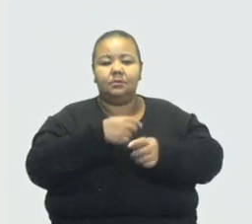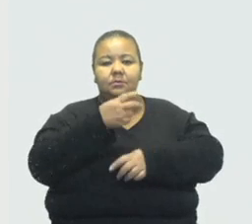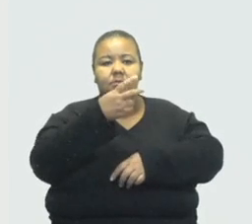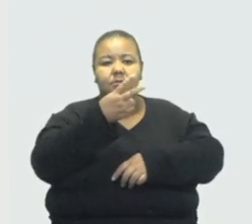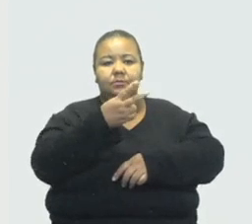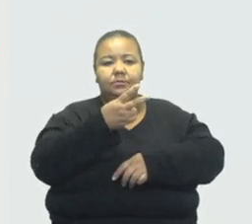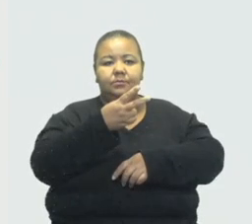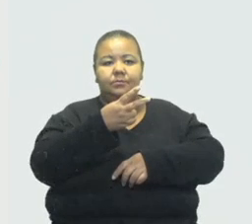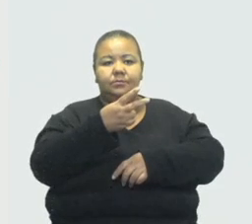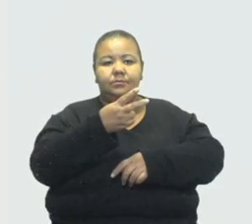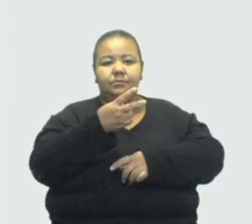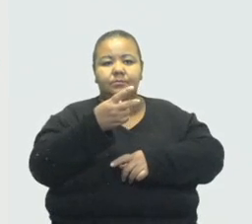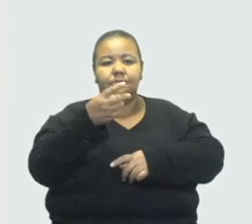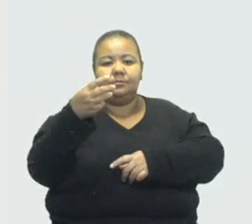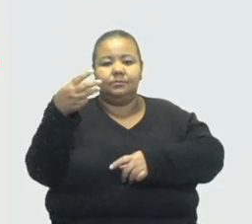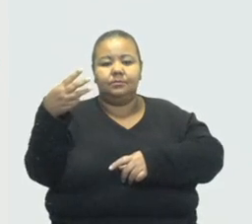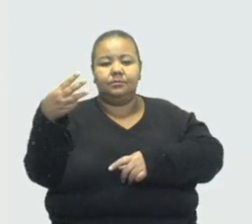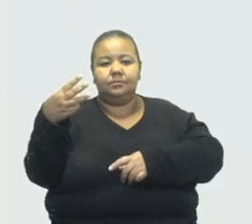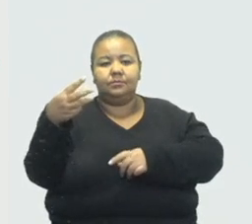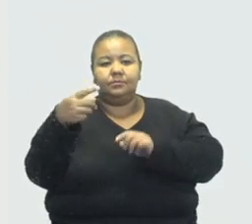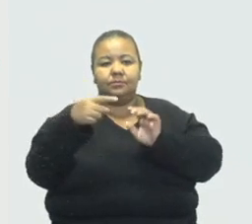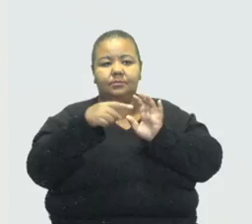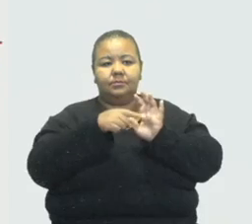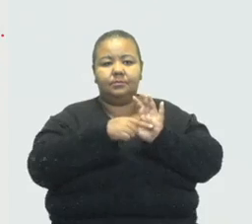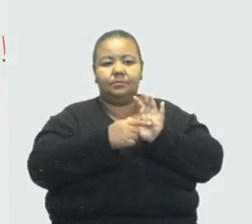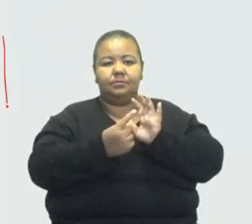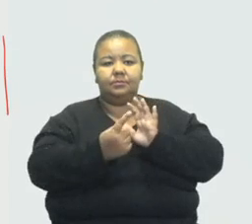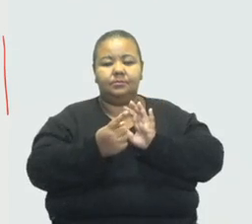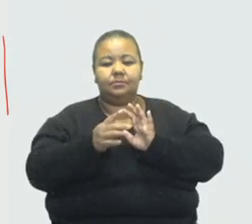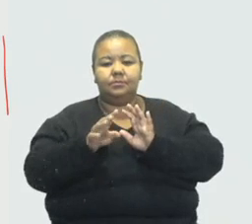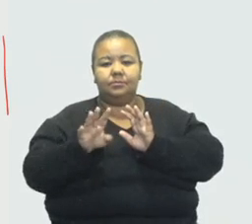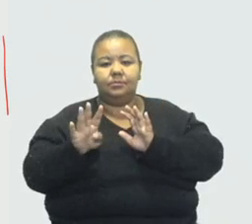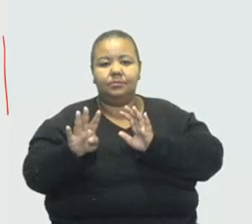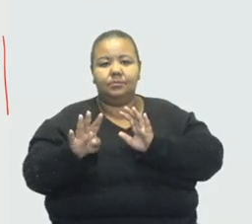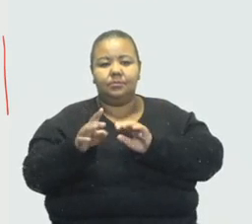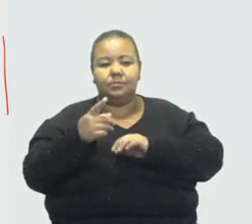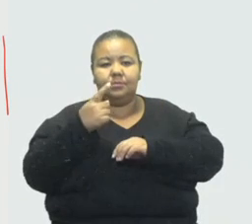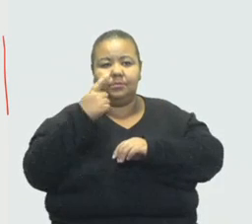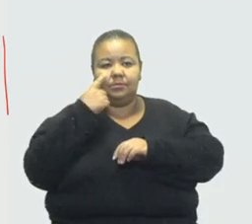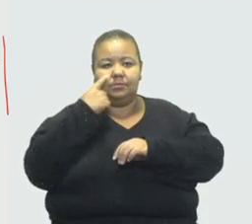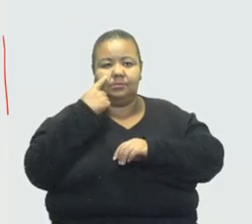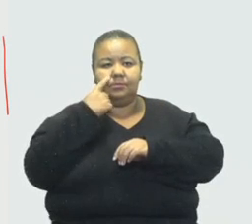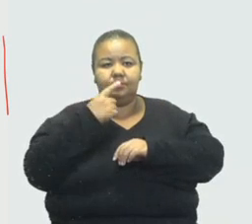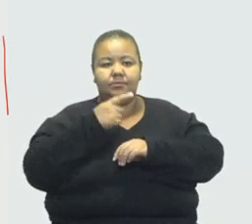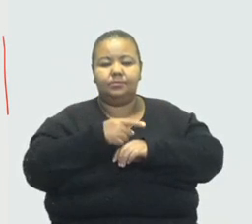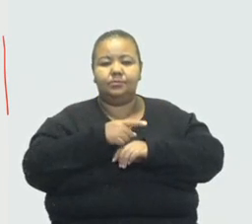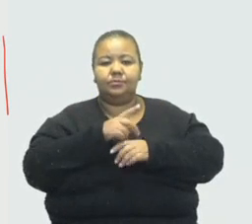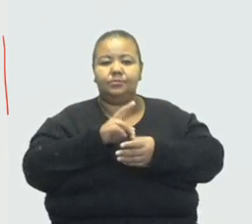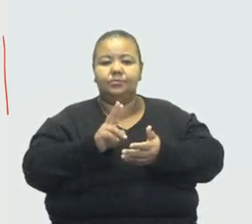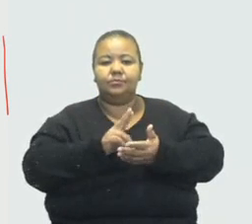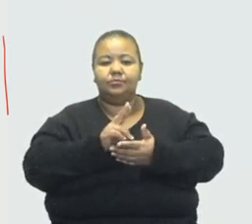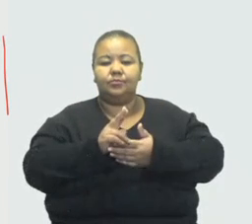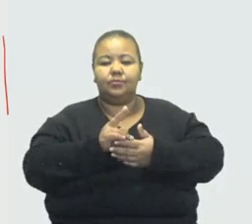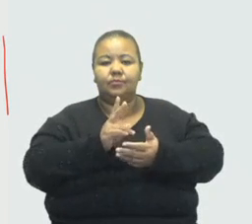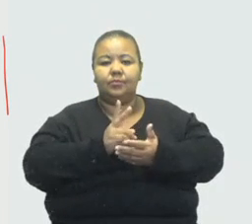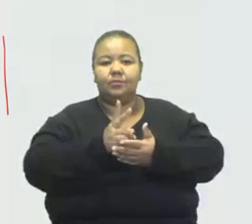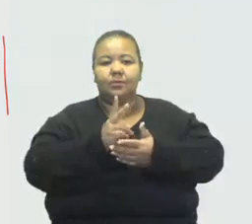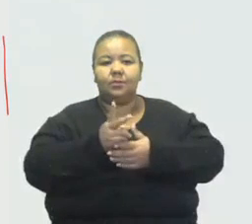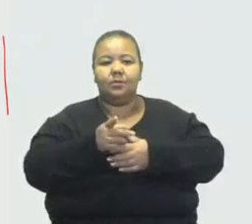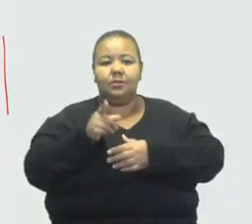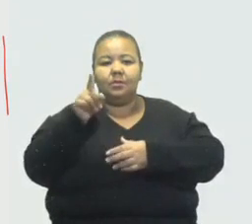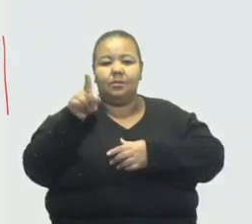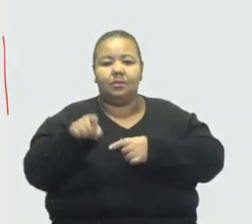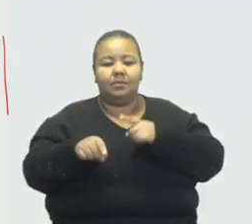2, 3, menos 1 e 4. Veja a notação, certo? Estou usando aqui uma única